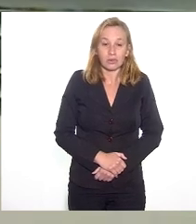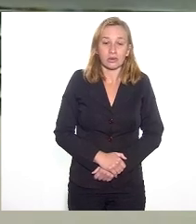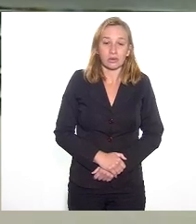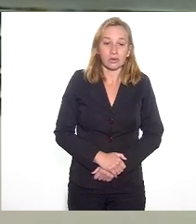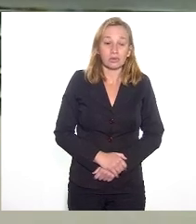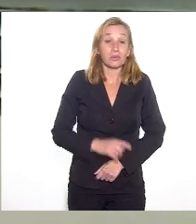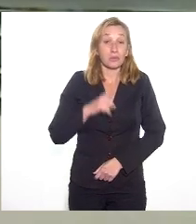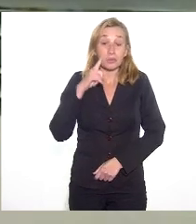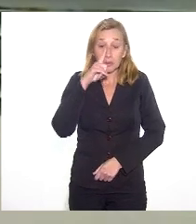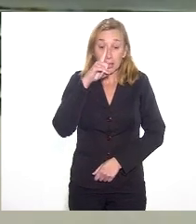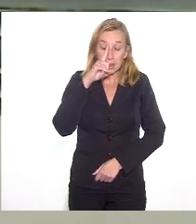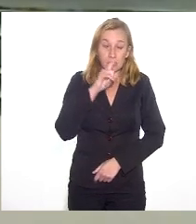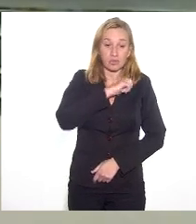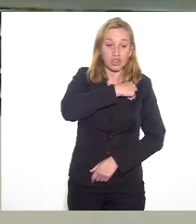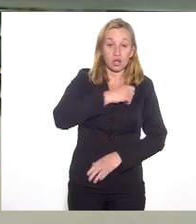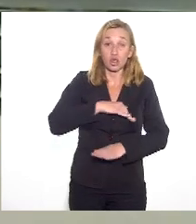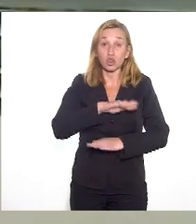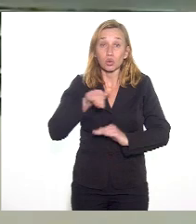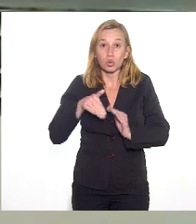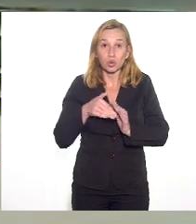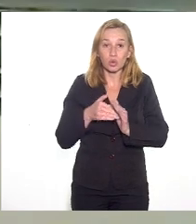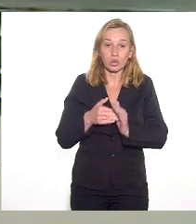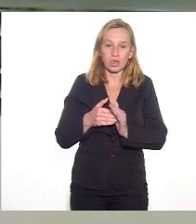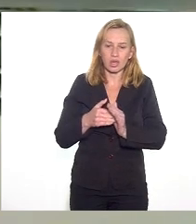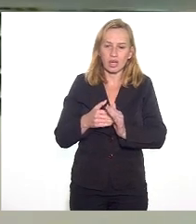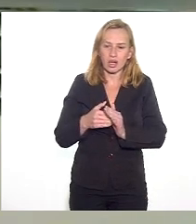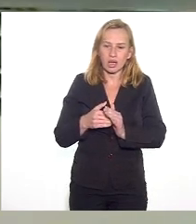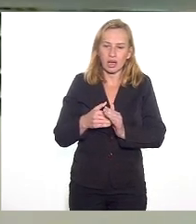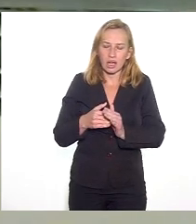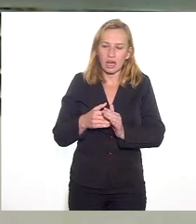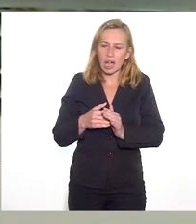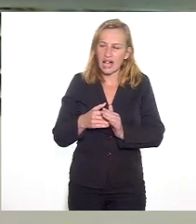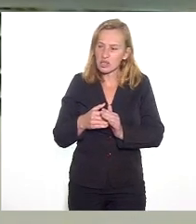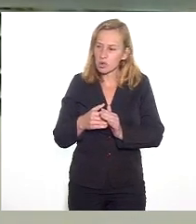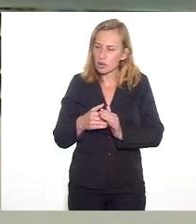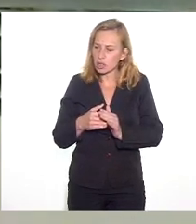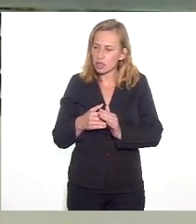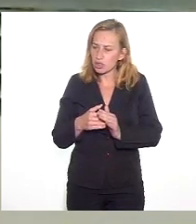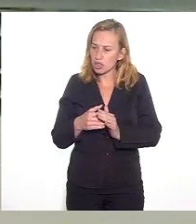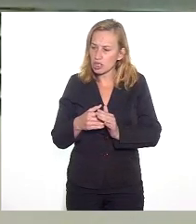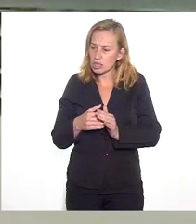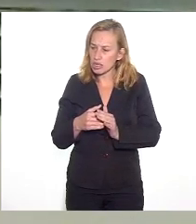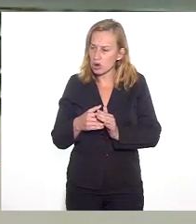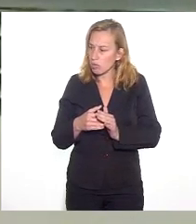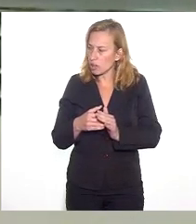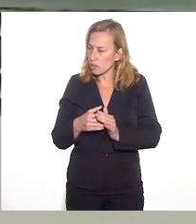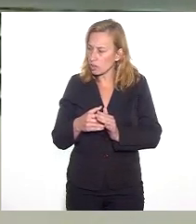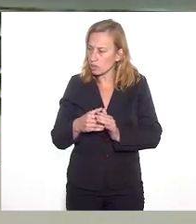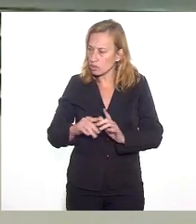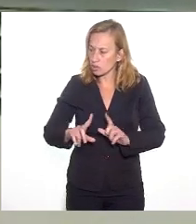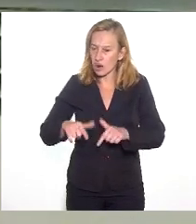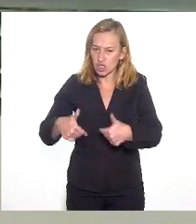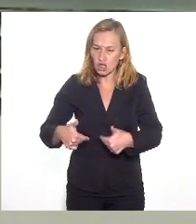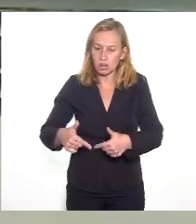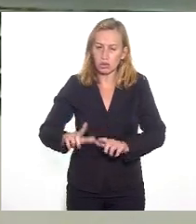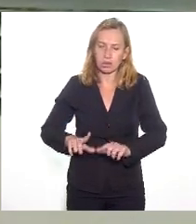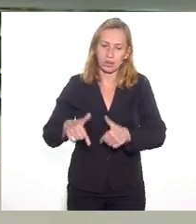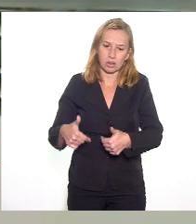diz respeito a todas aquelas ações que o Estado tem alguma possibilidade de perder.